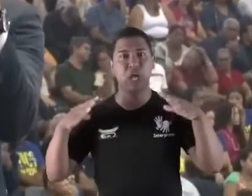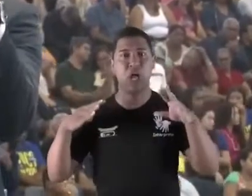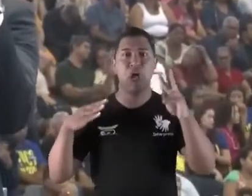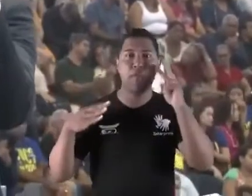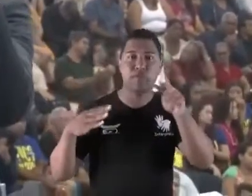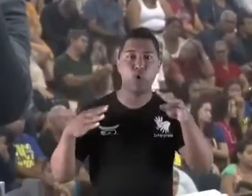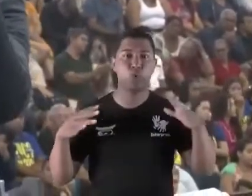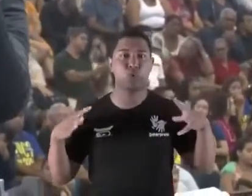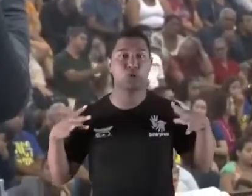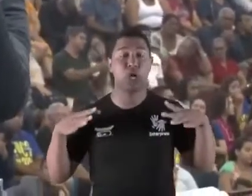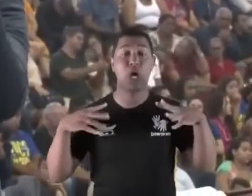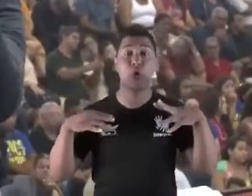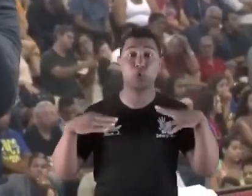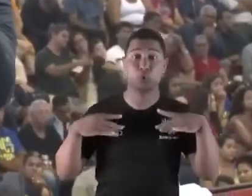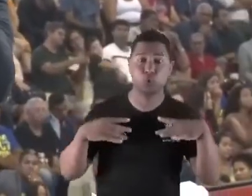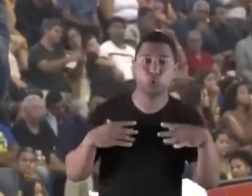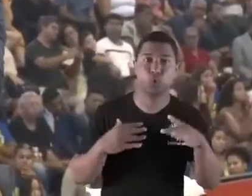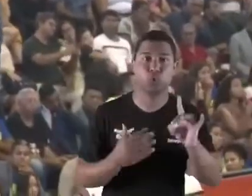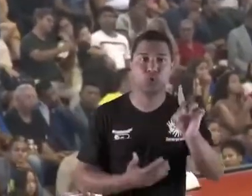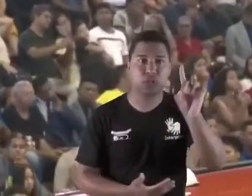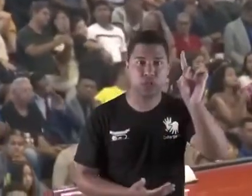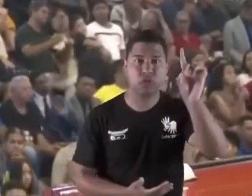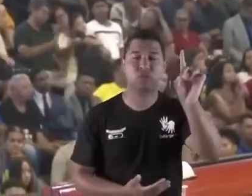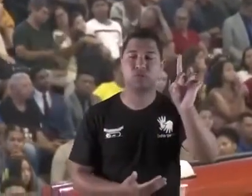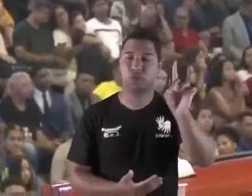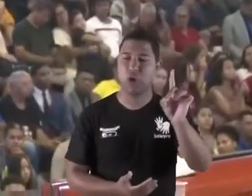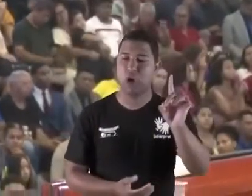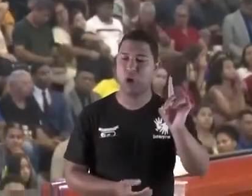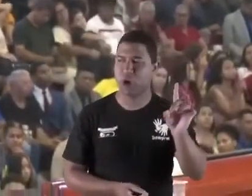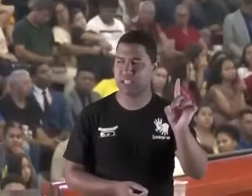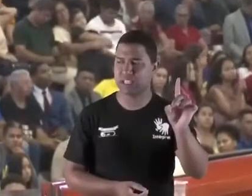as rodas do trono de Deus.